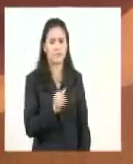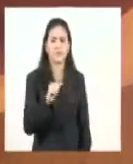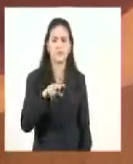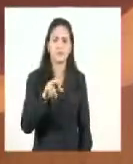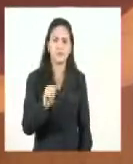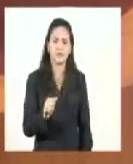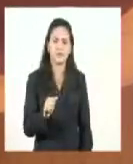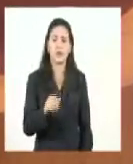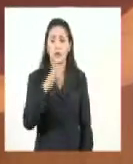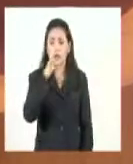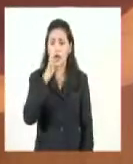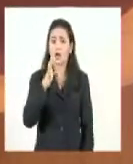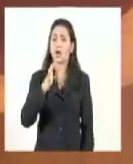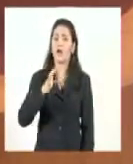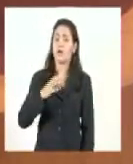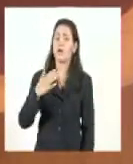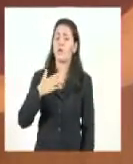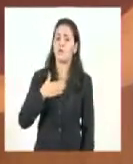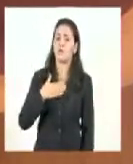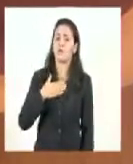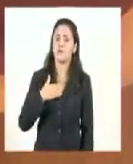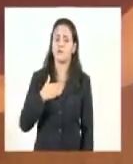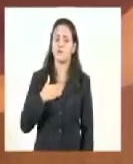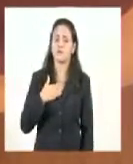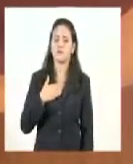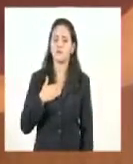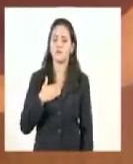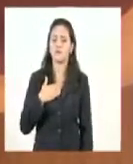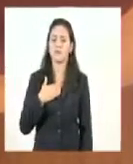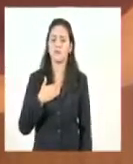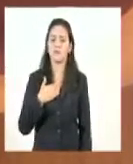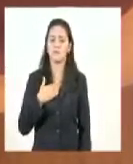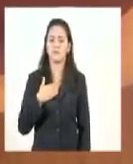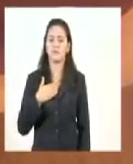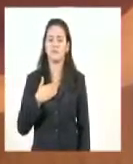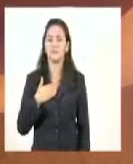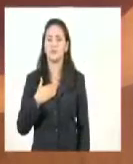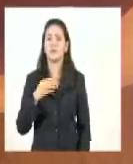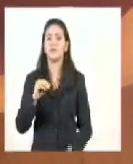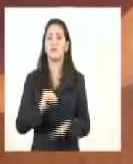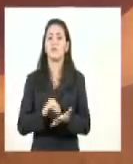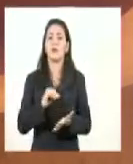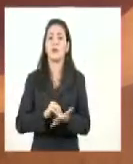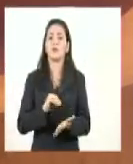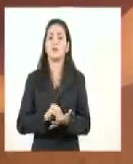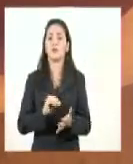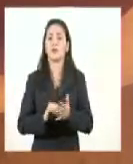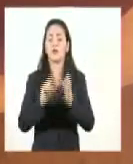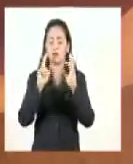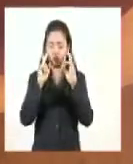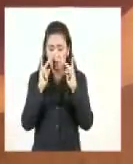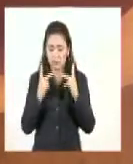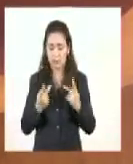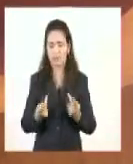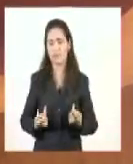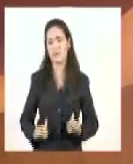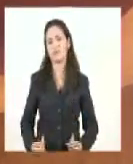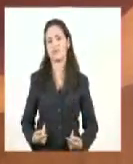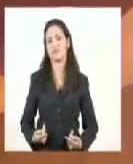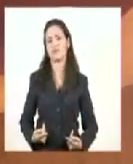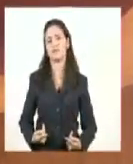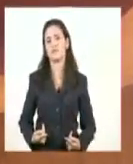me acusou de ser desumana em relação ao governador Flávio Dino,